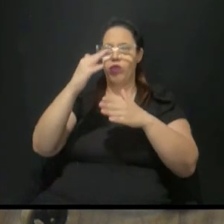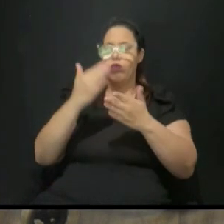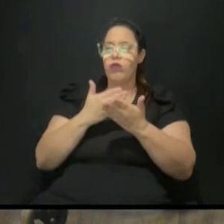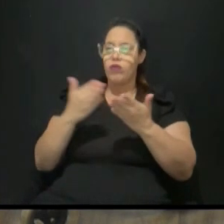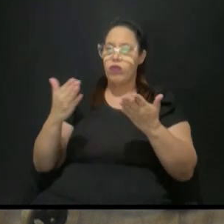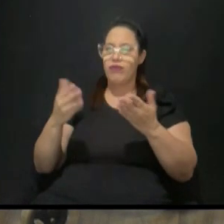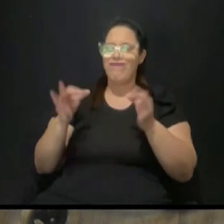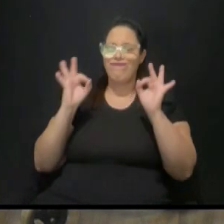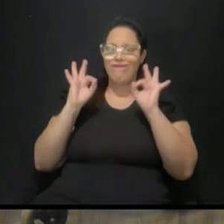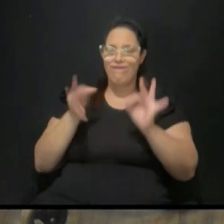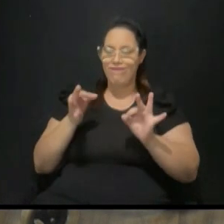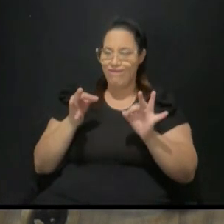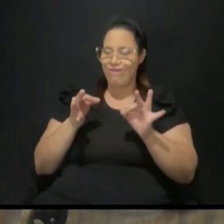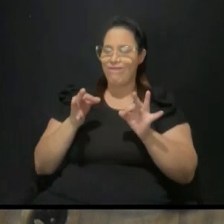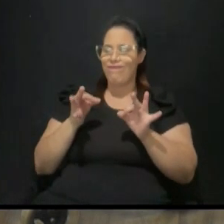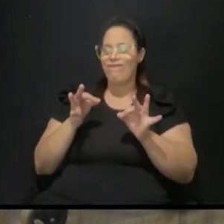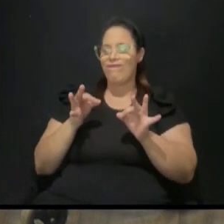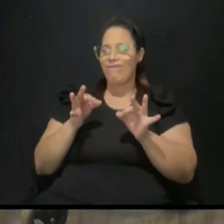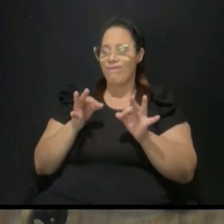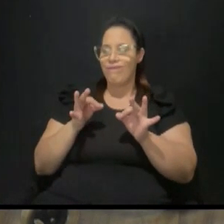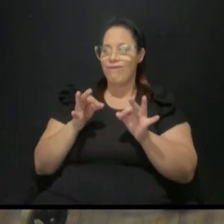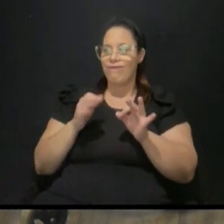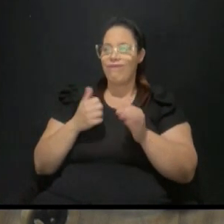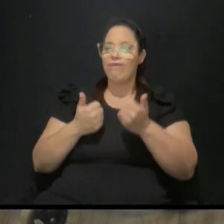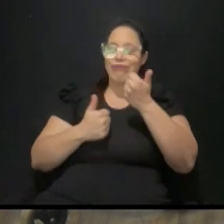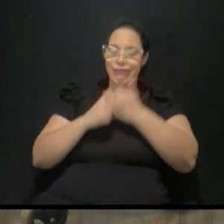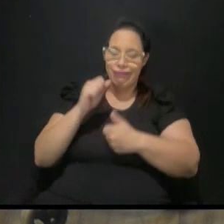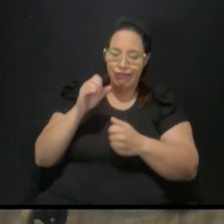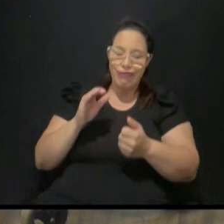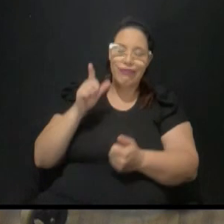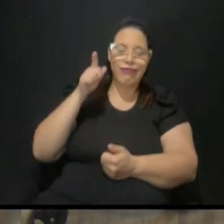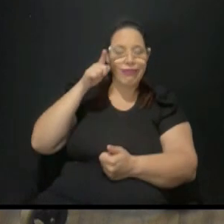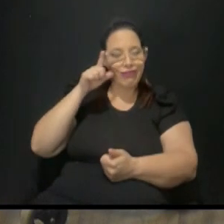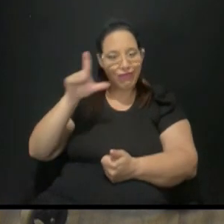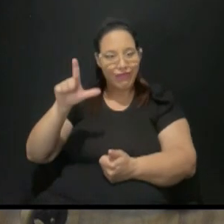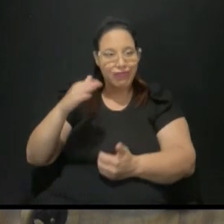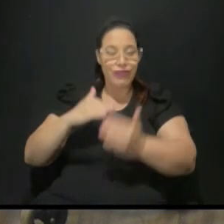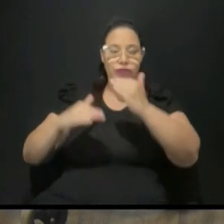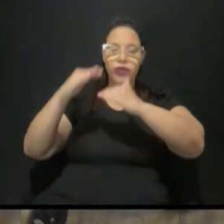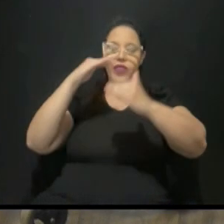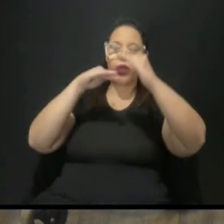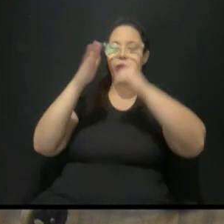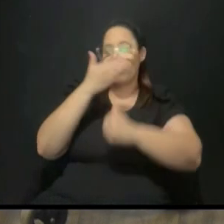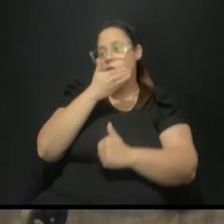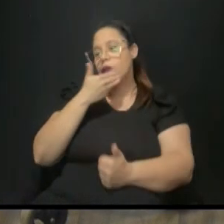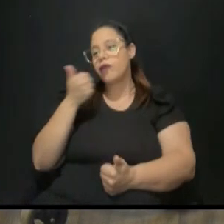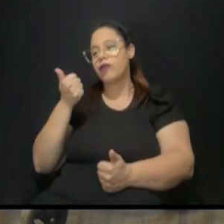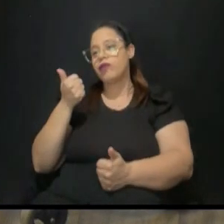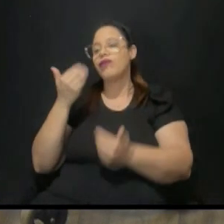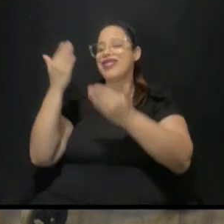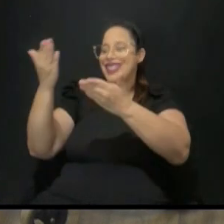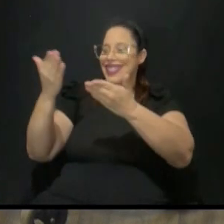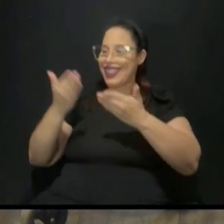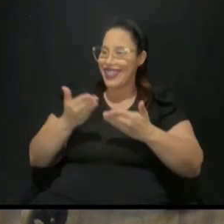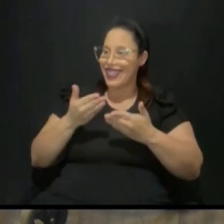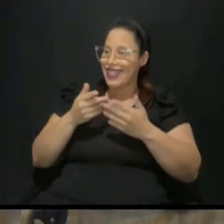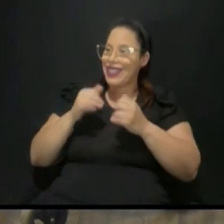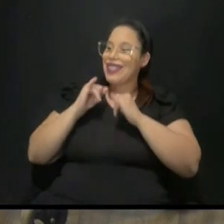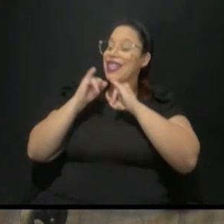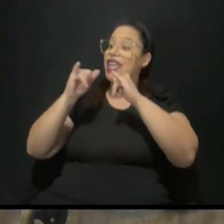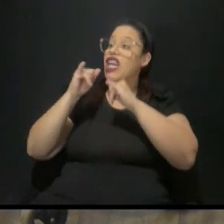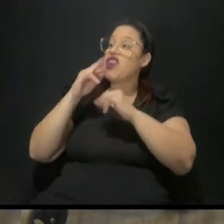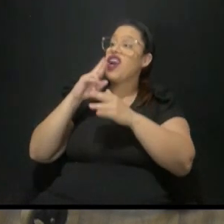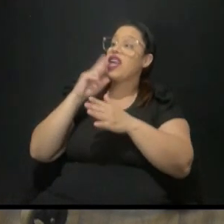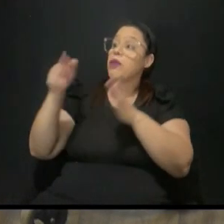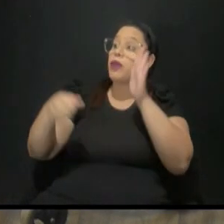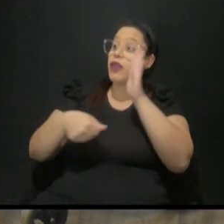que esses paratletas consigam aí um desempenho cada vez melhor? Sejam bem-vindos. Quem vai responder primeiro? Posso iniciar.